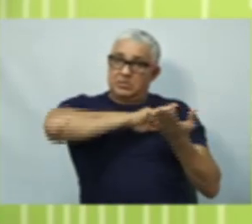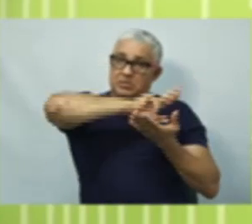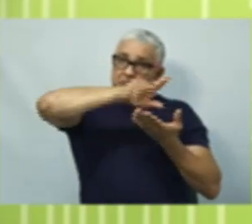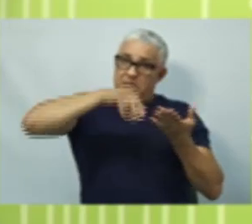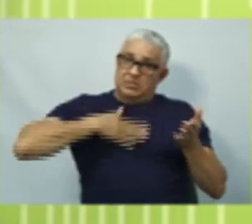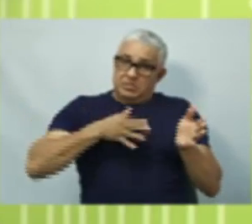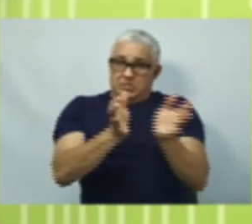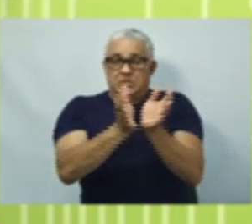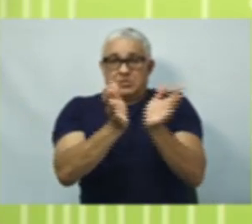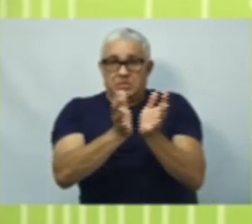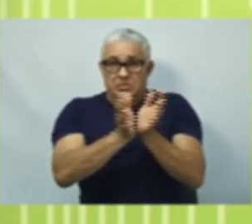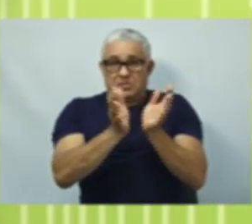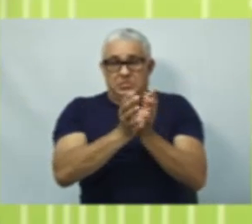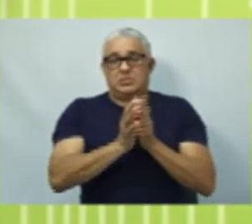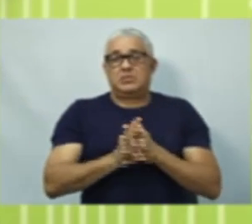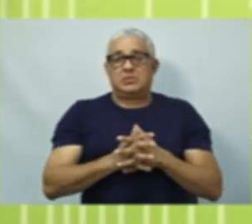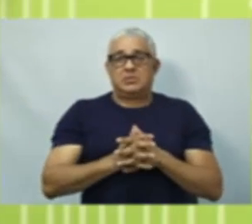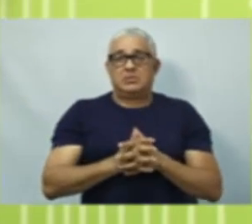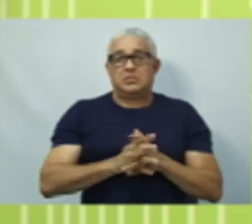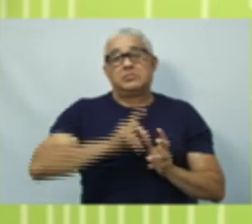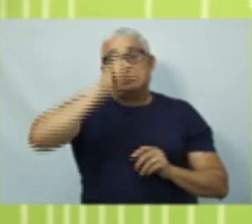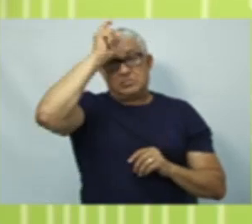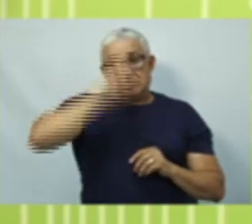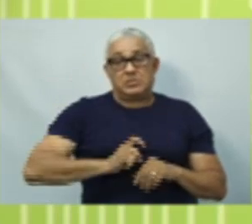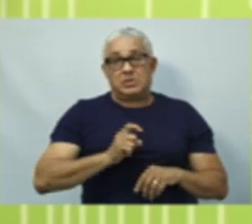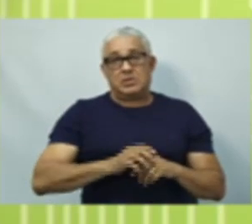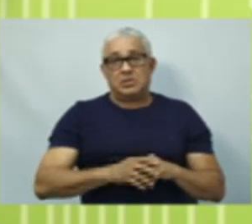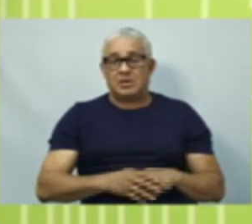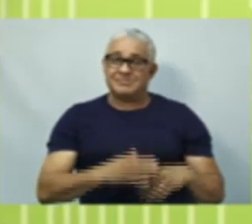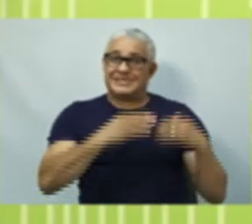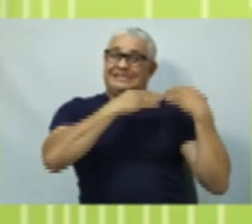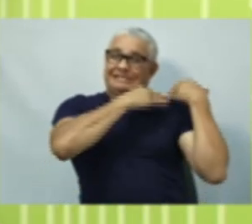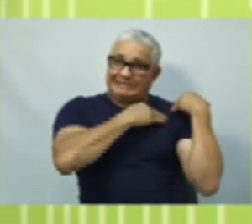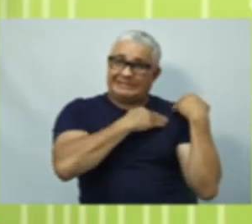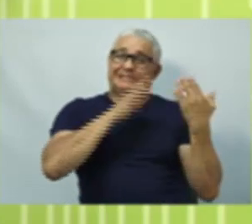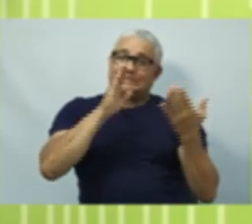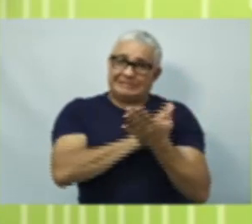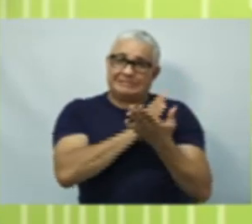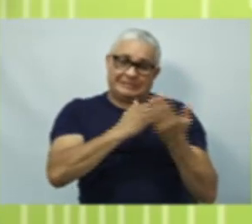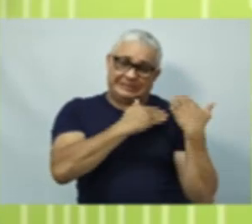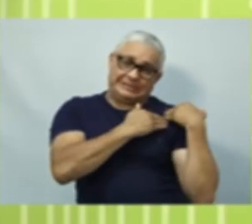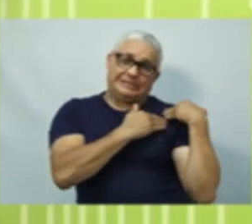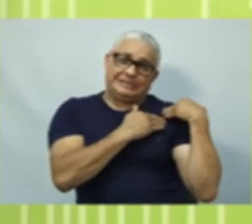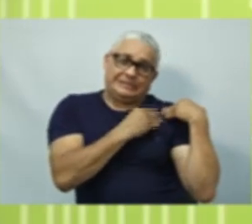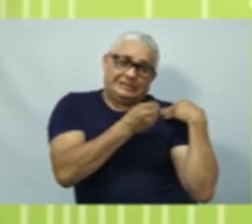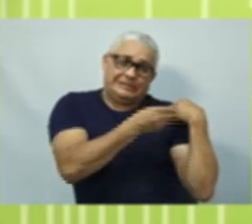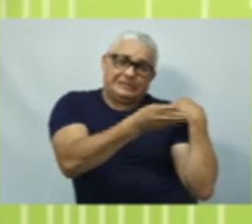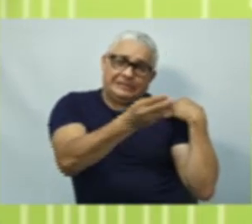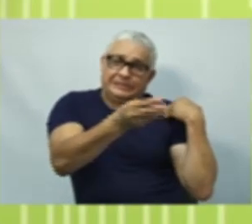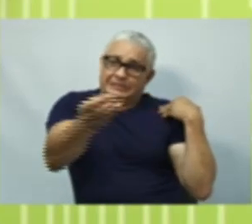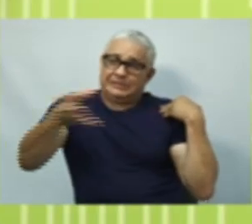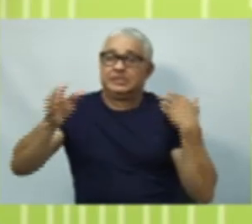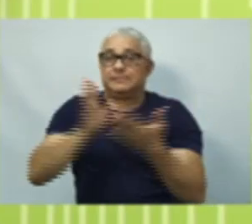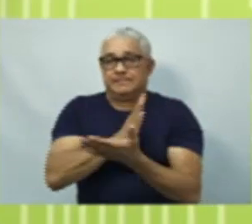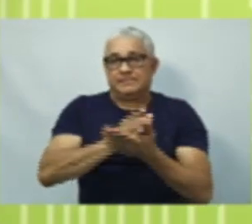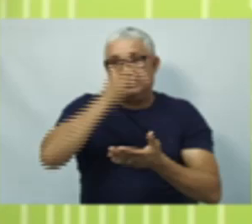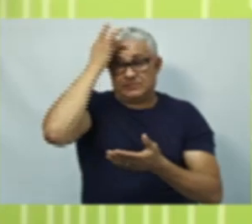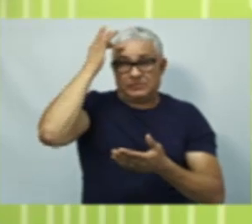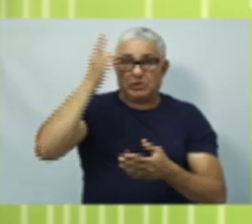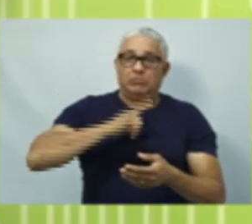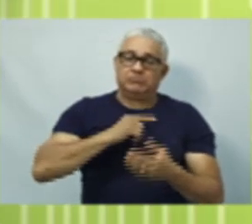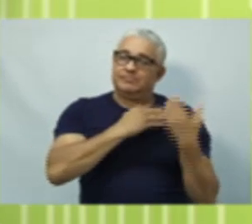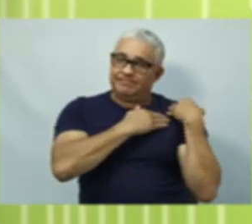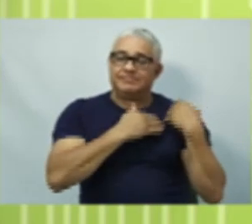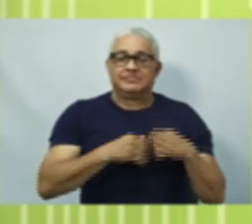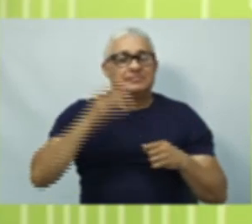equipe. Quando eu sou descentralizador, eu tiro algumas tomadas de decisão para algumas outras pessoas ficarem responsáveis. E